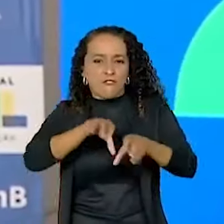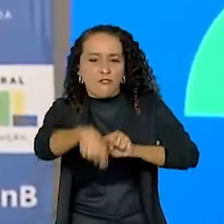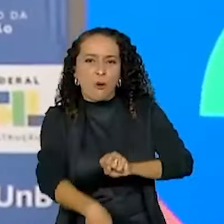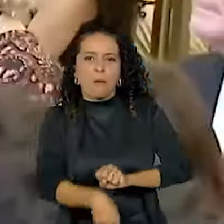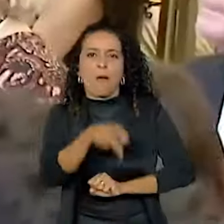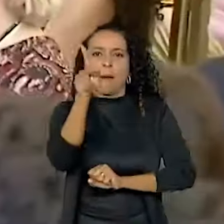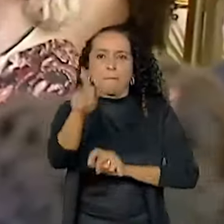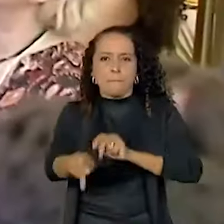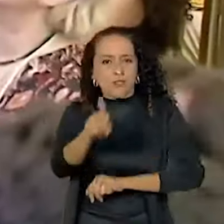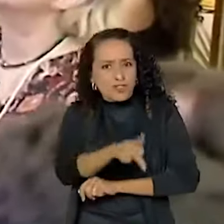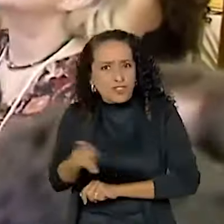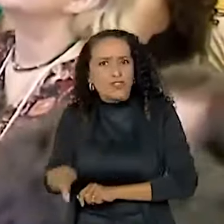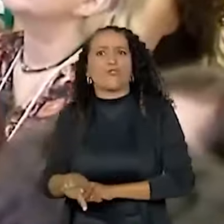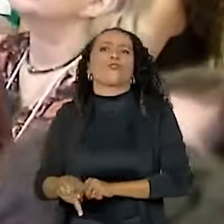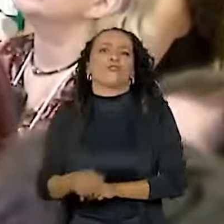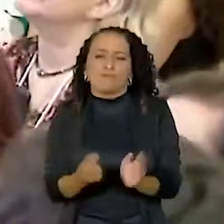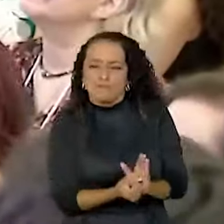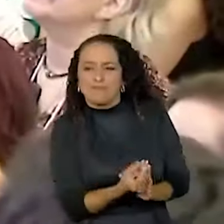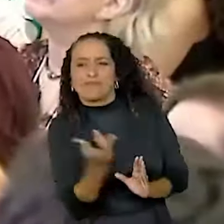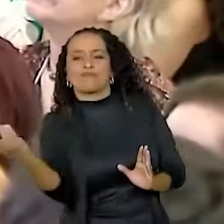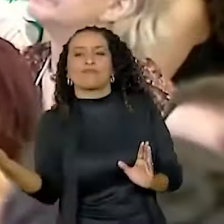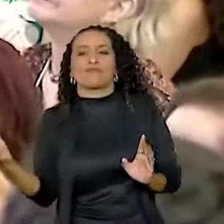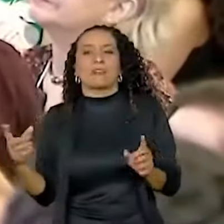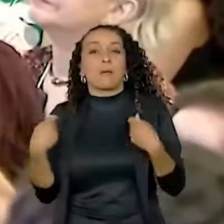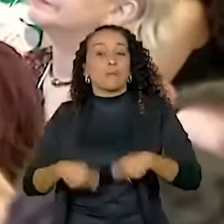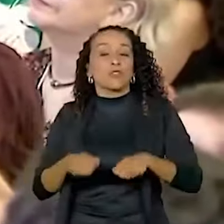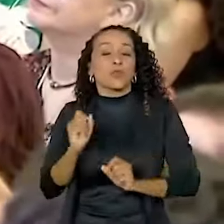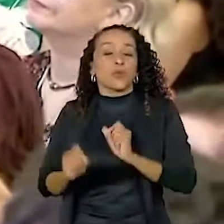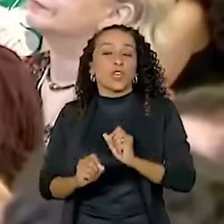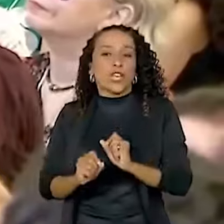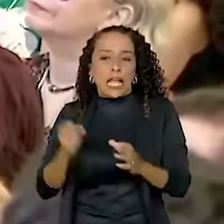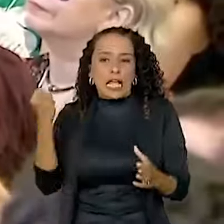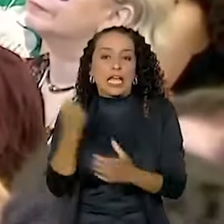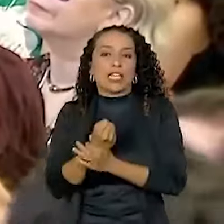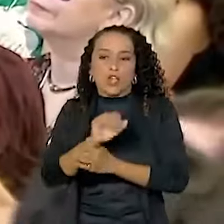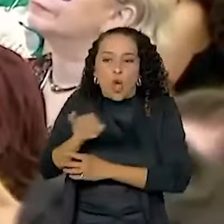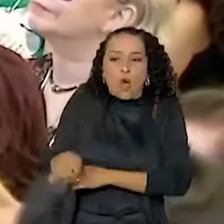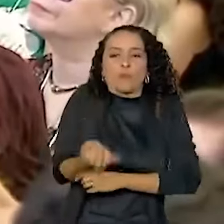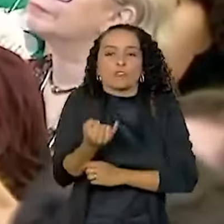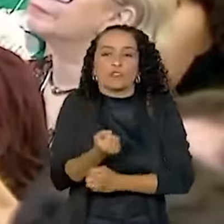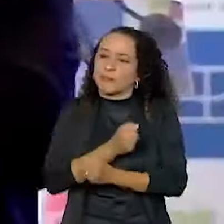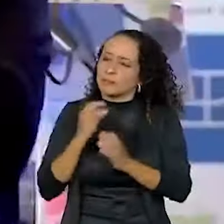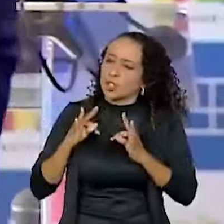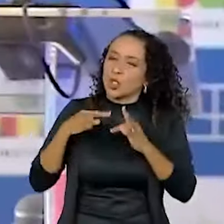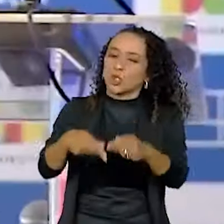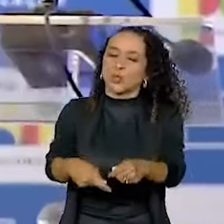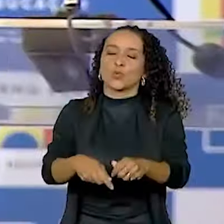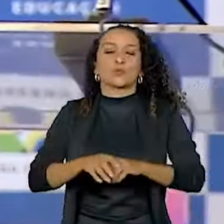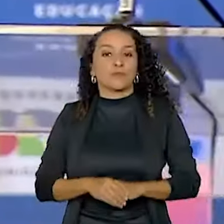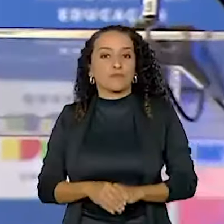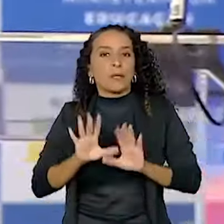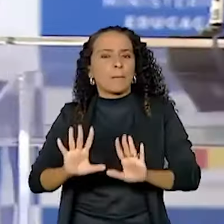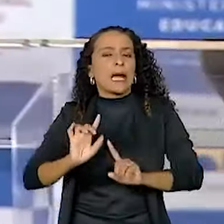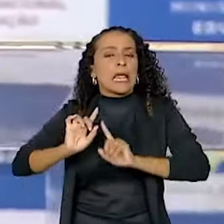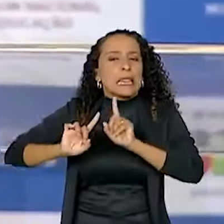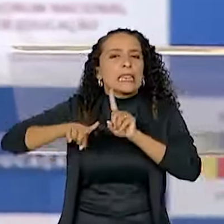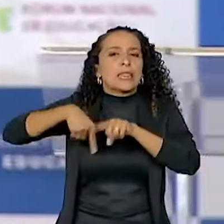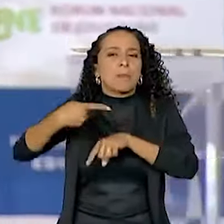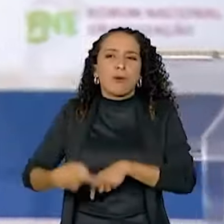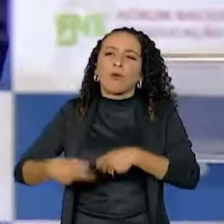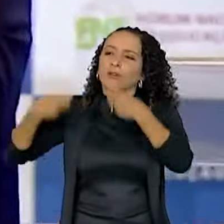muitos professores, porque é preciso que a gente garanta a oportunidade para todos. Mas depois